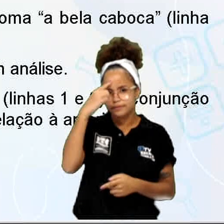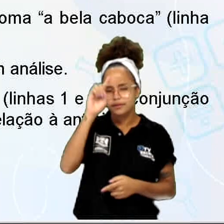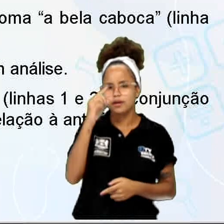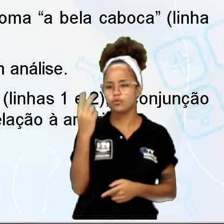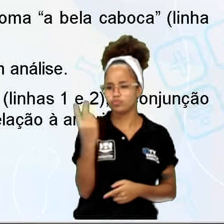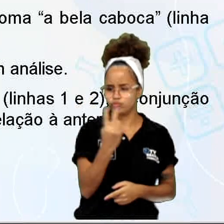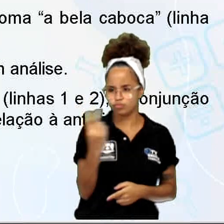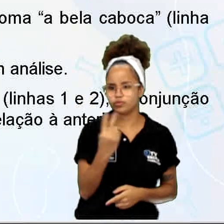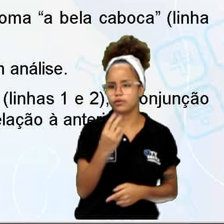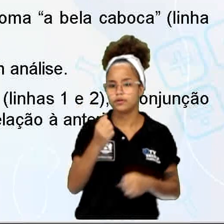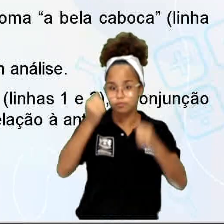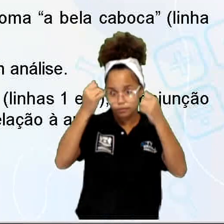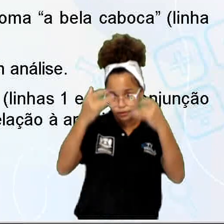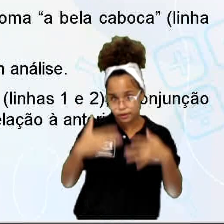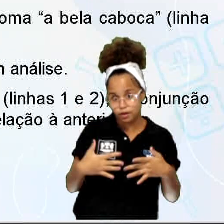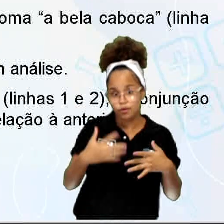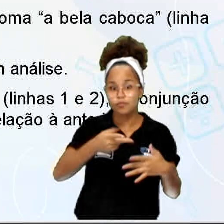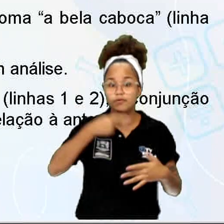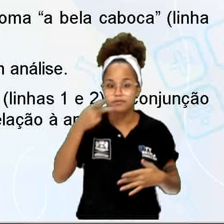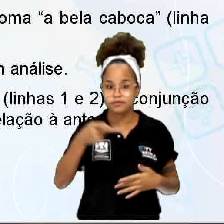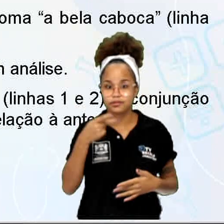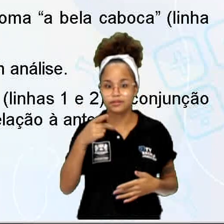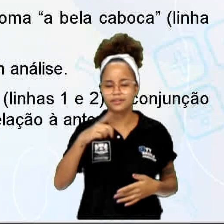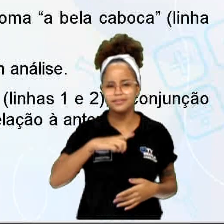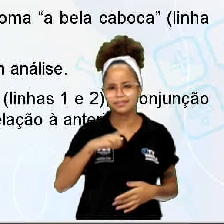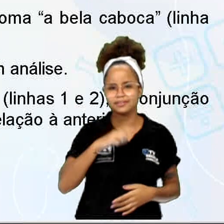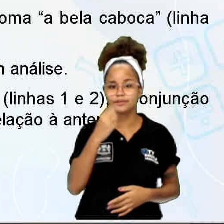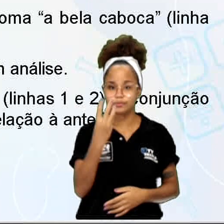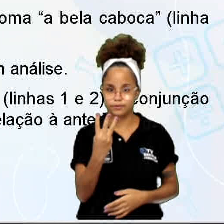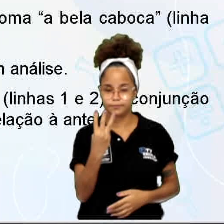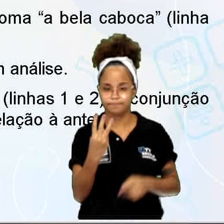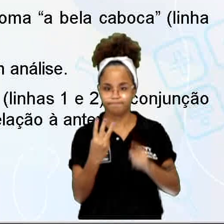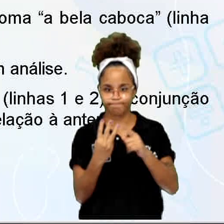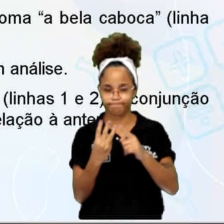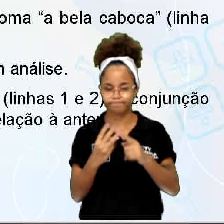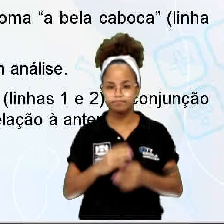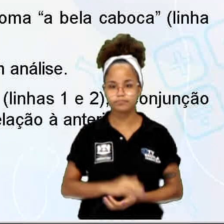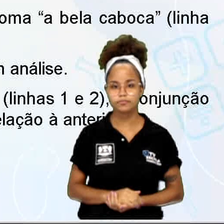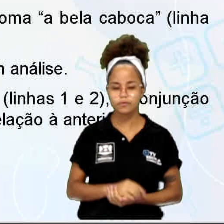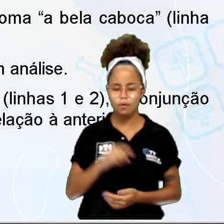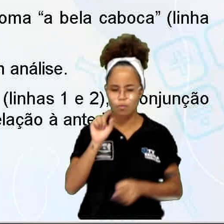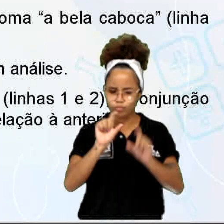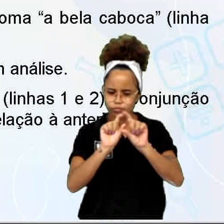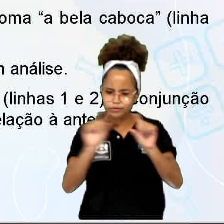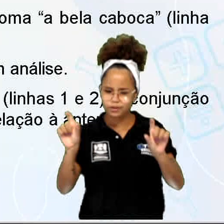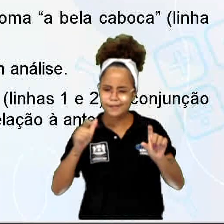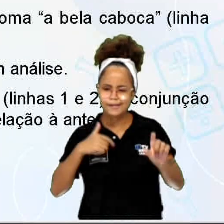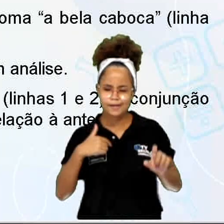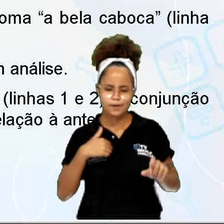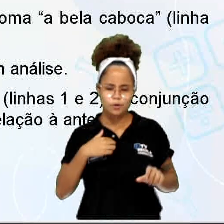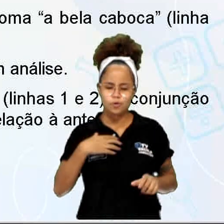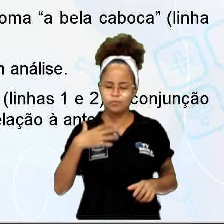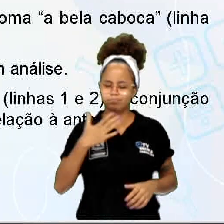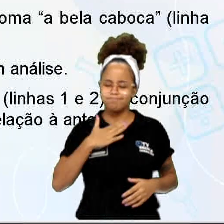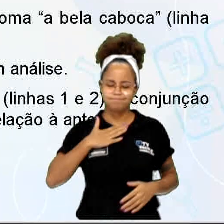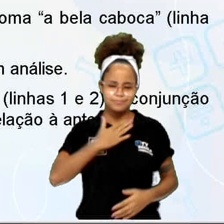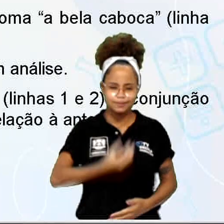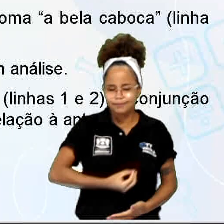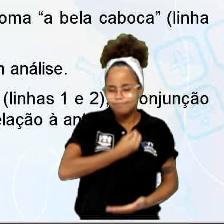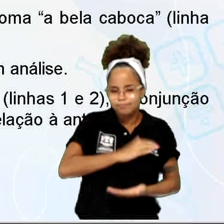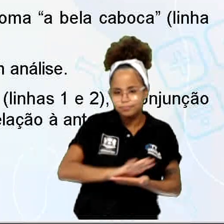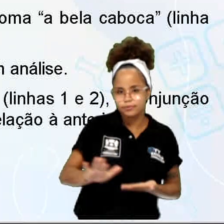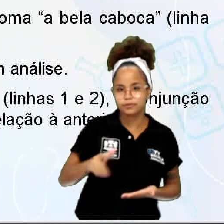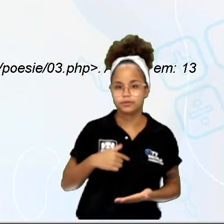pontos para fazer uma fala. Vamos ao item 3. No trecho, por ela eu me acabo, o termo sublinhado retoma a